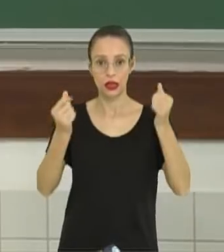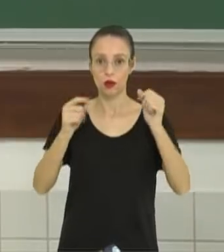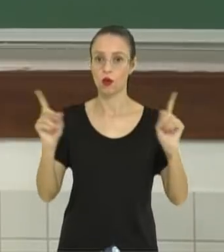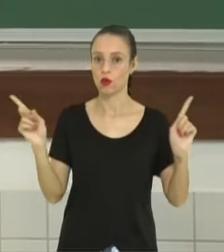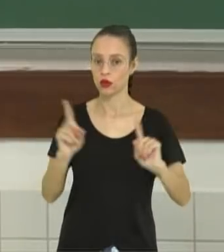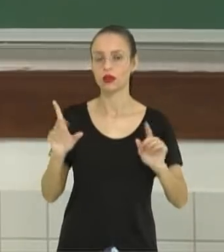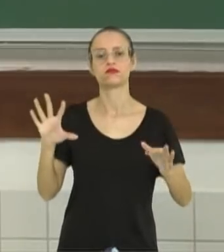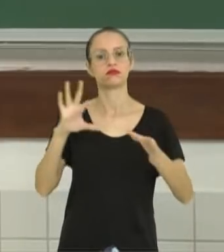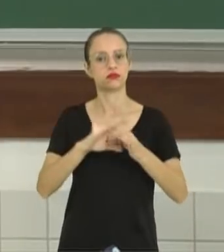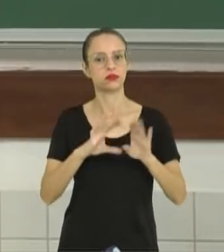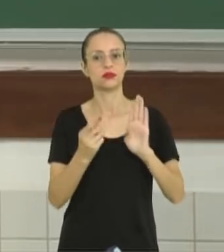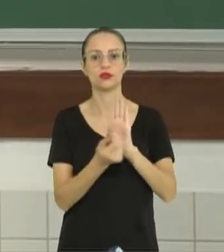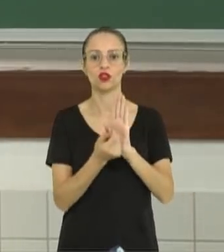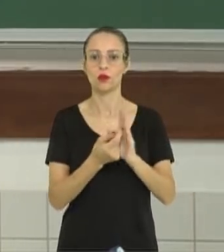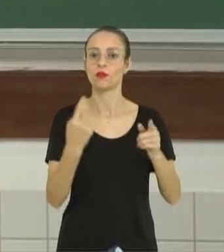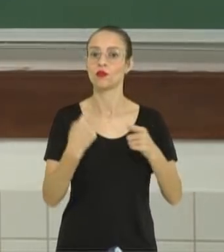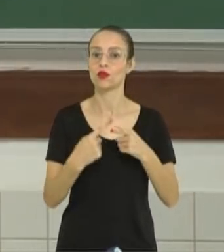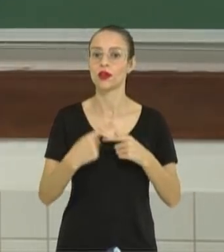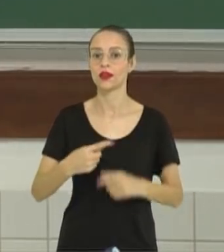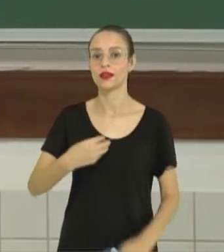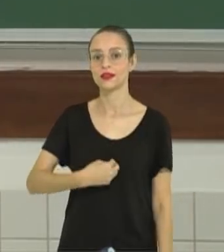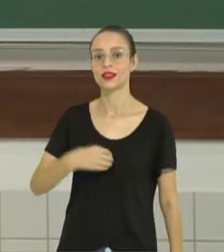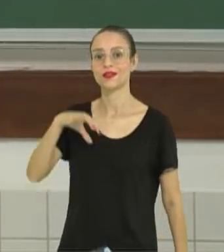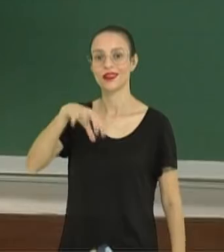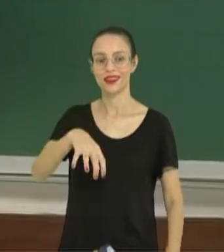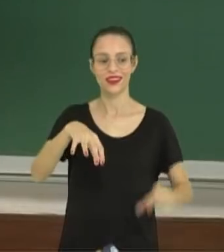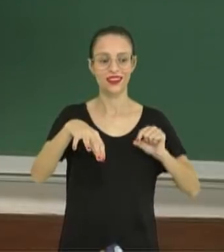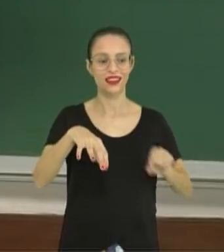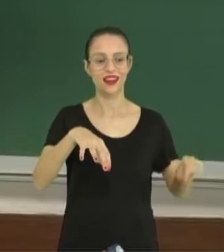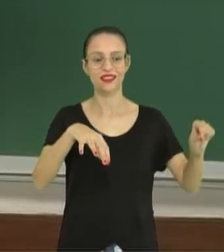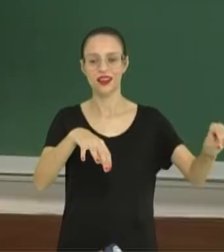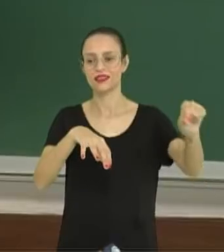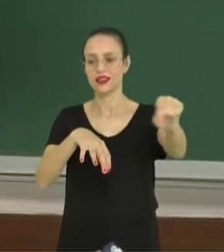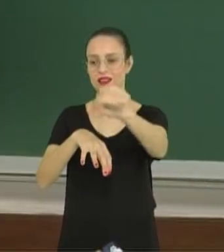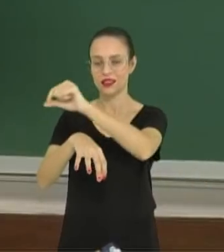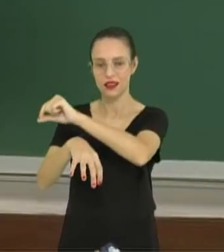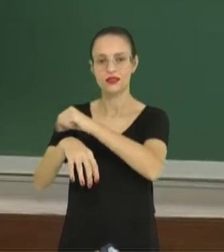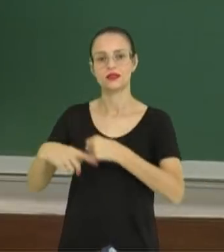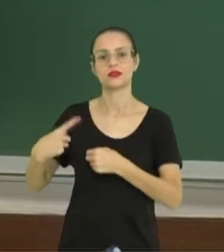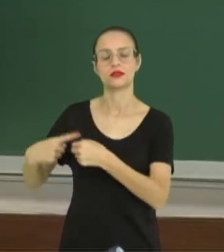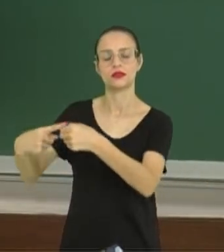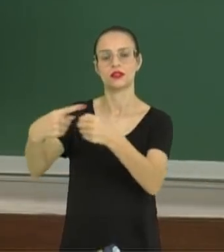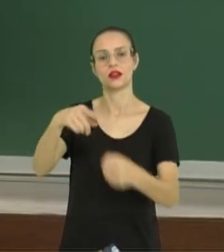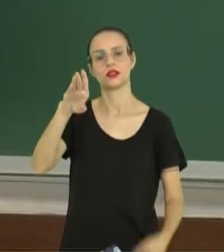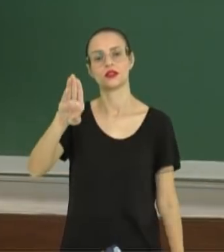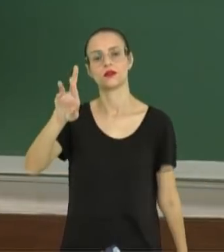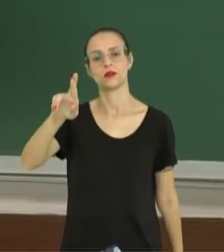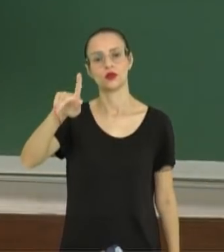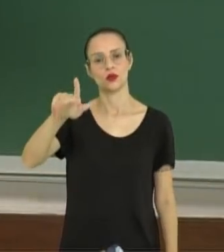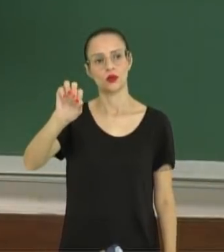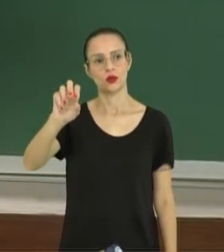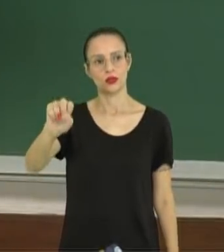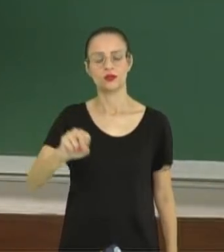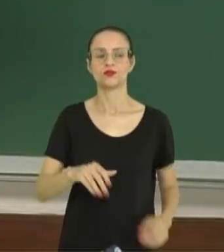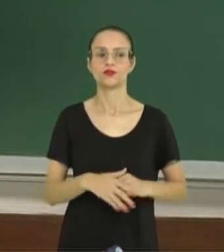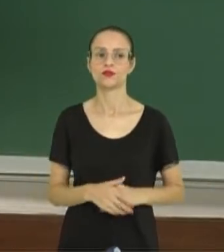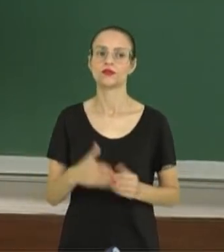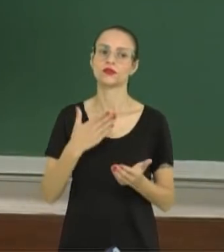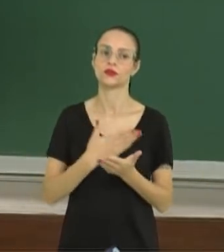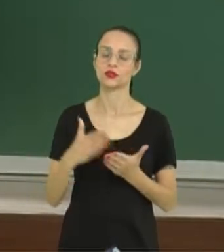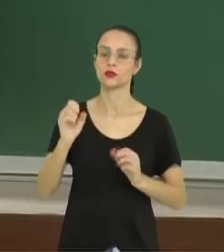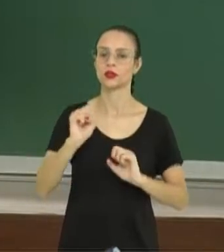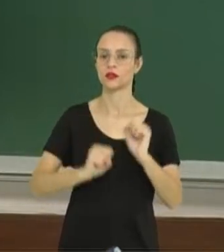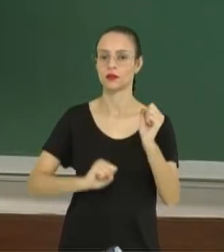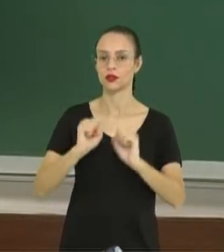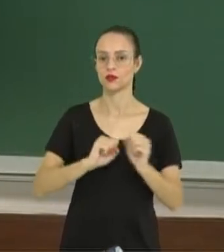porque estava num burgo, nos burgos, nessas cidades comerciais. A manufatura também já tem início